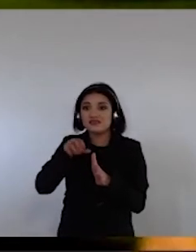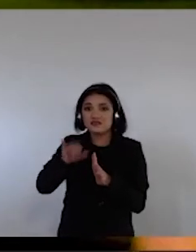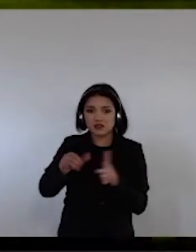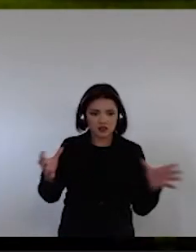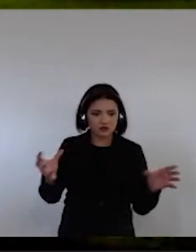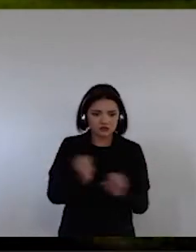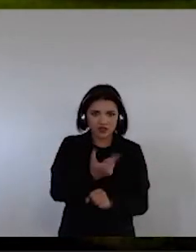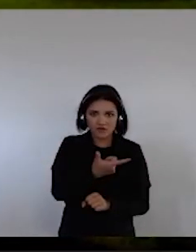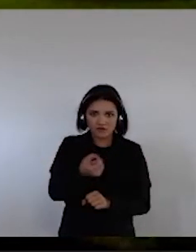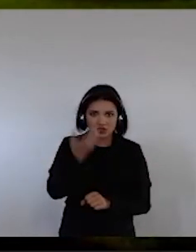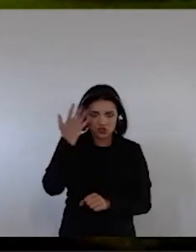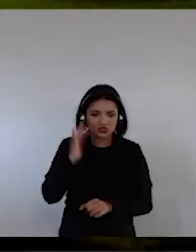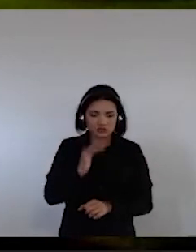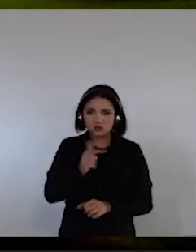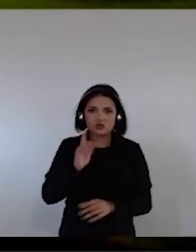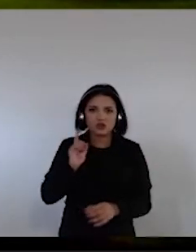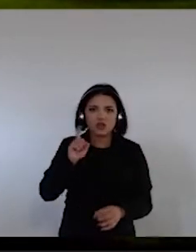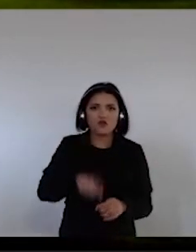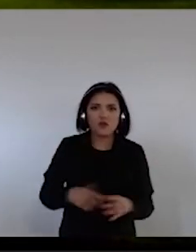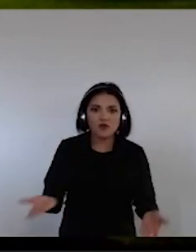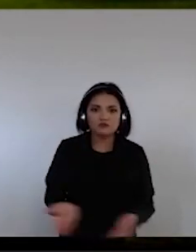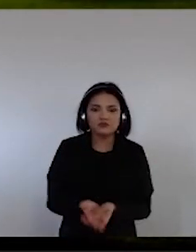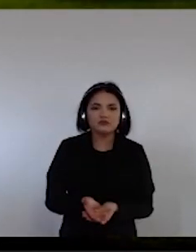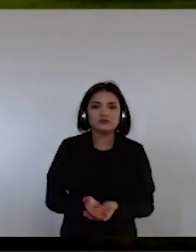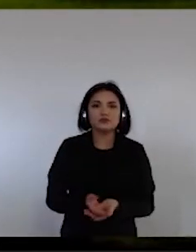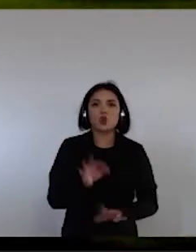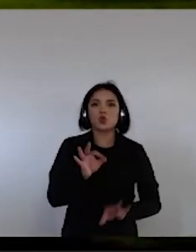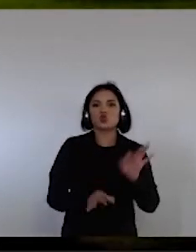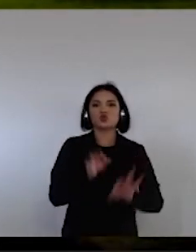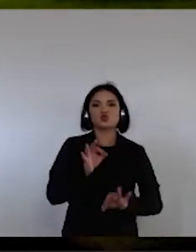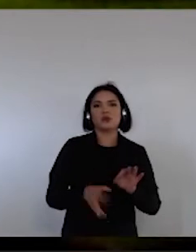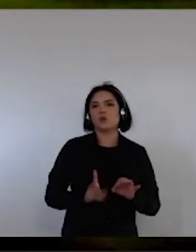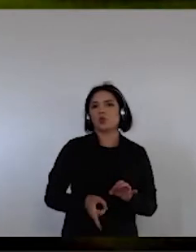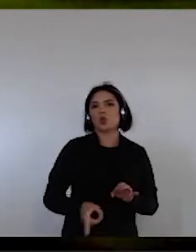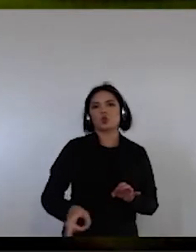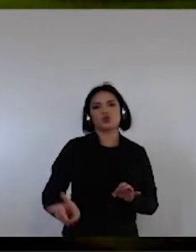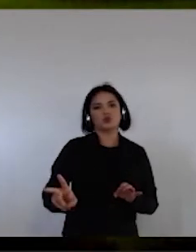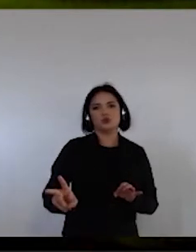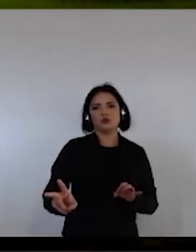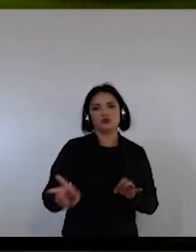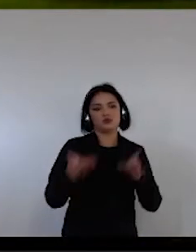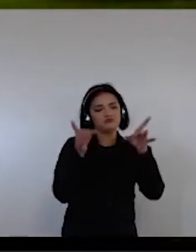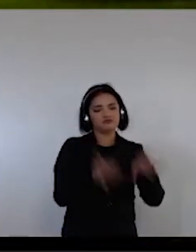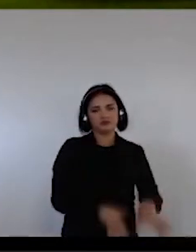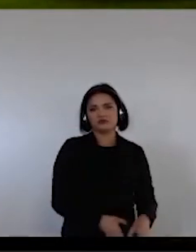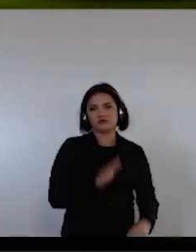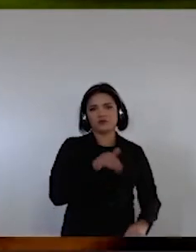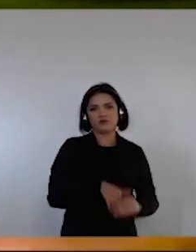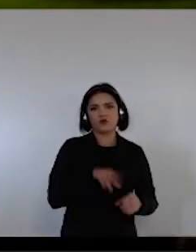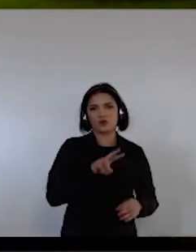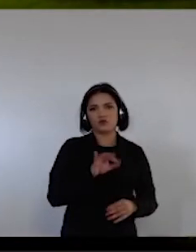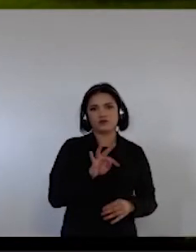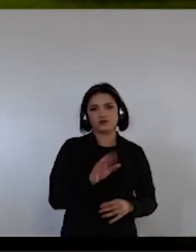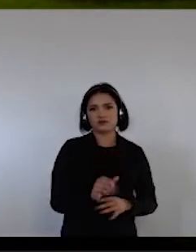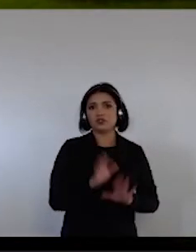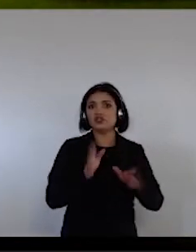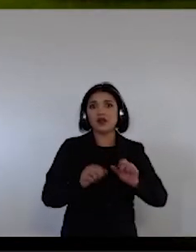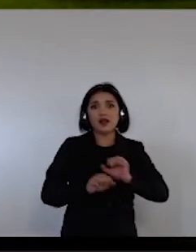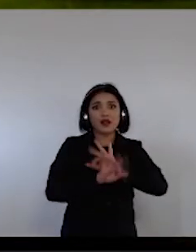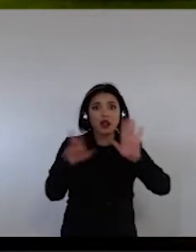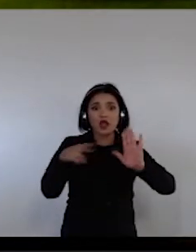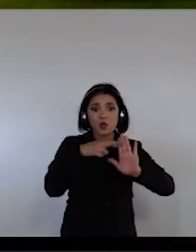ministra Nancy Andrighi, ela já faz essa audiência já faz tempo. Quer dizer, até bem antes da pandemia, ela já fazia assim. Eu acho que desde que o advogado